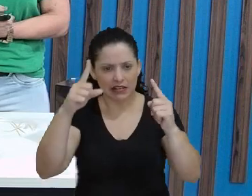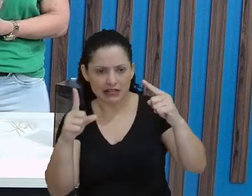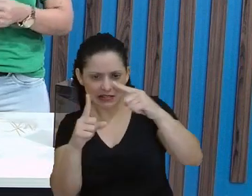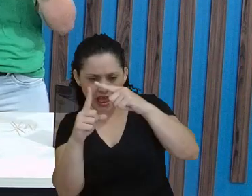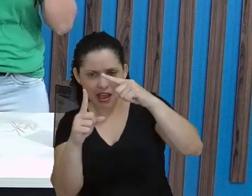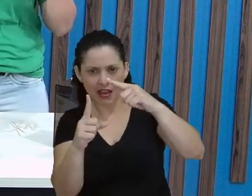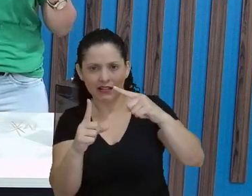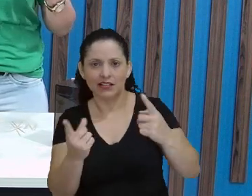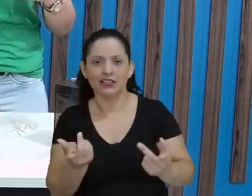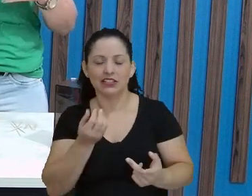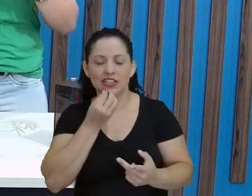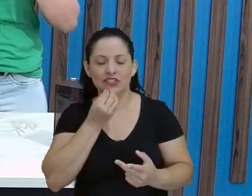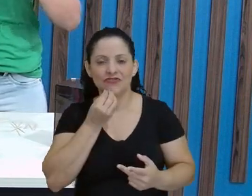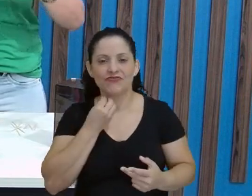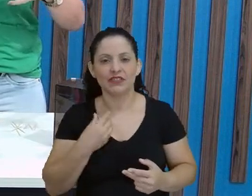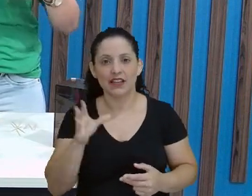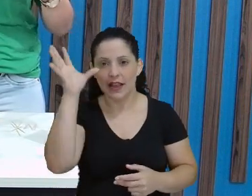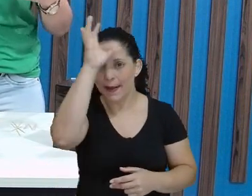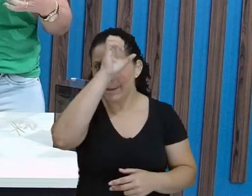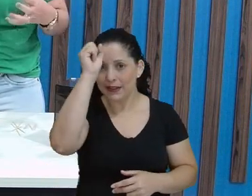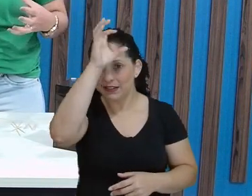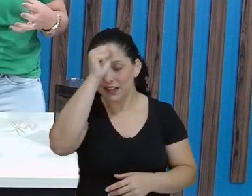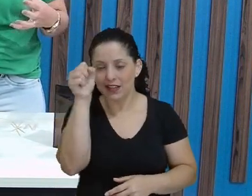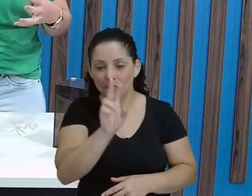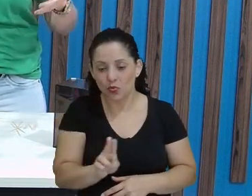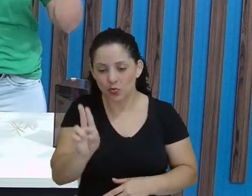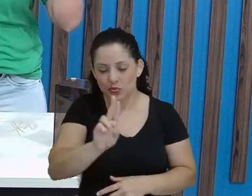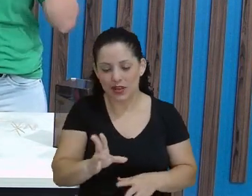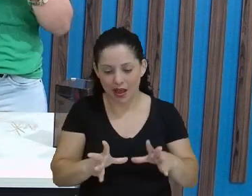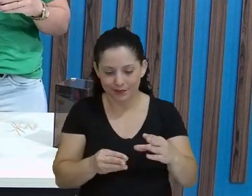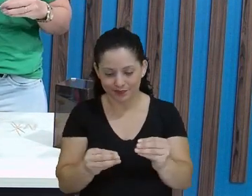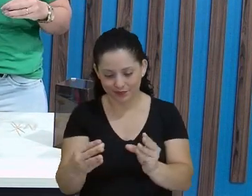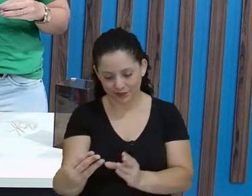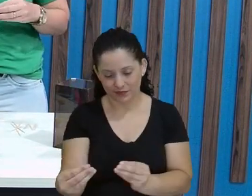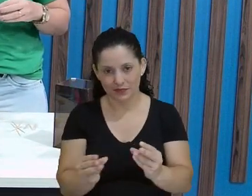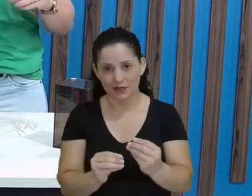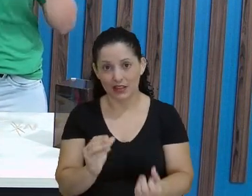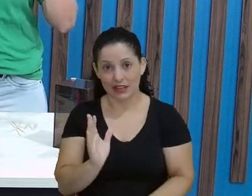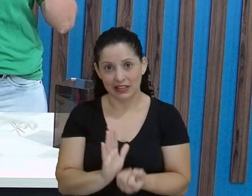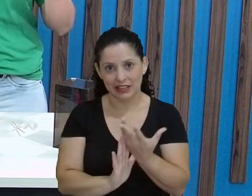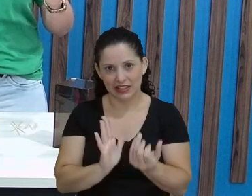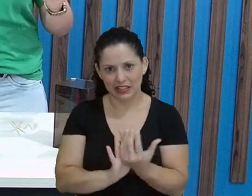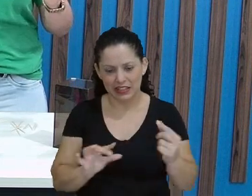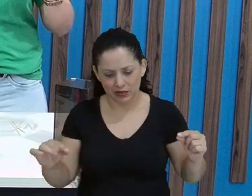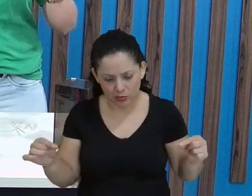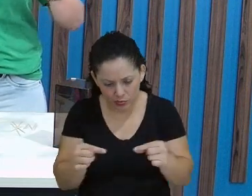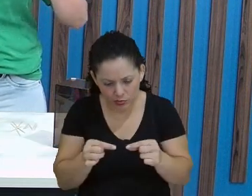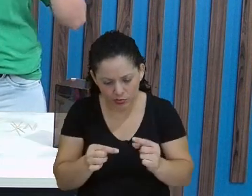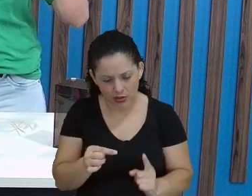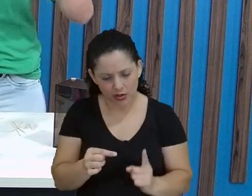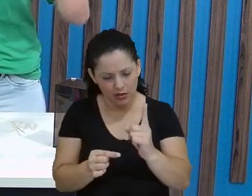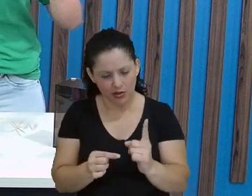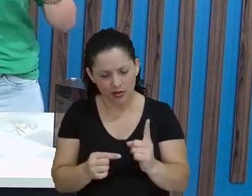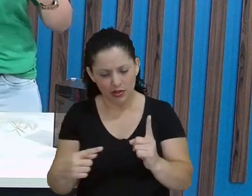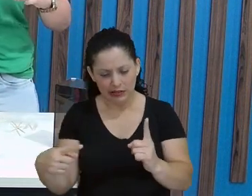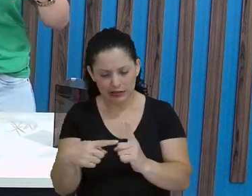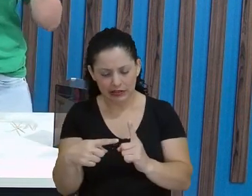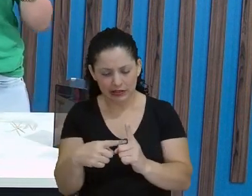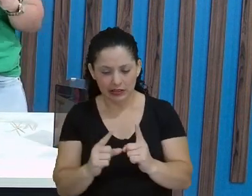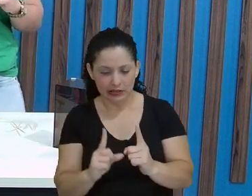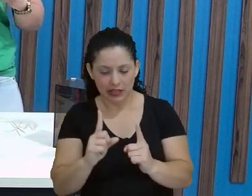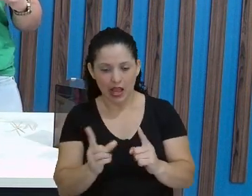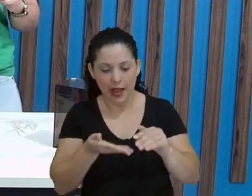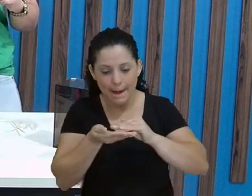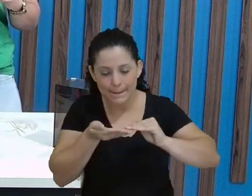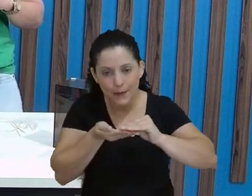alunos aprendem exatamente quando estão ali manipulando, né? Porque eles estão construindo e estão percebendo justamente a quantidade de bolinhas